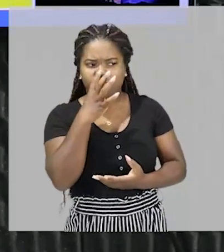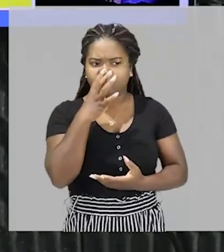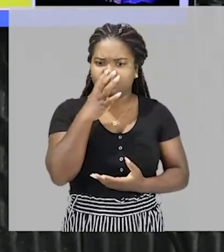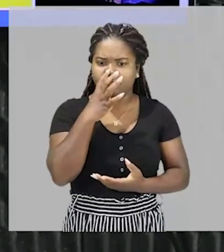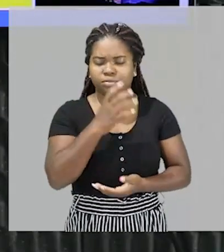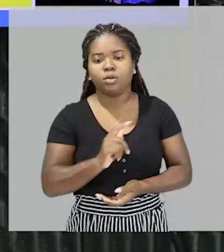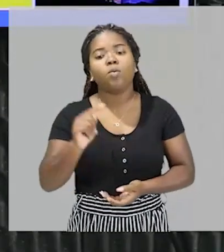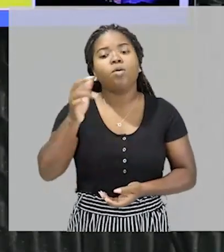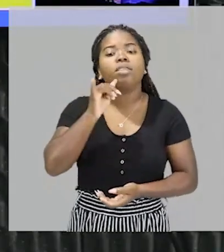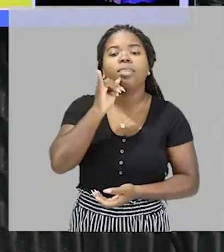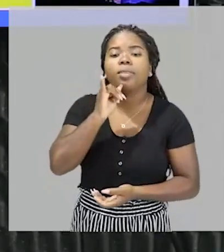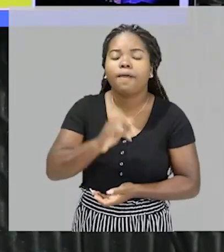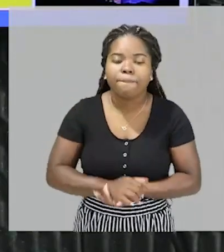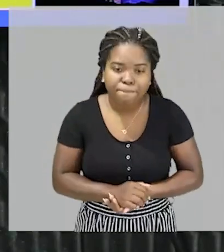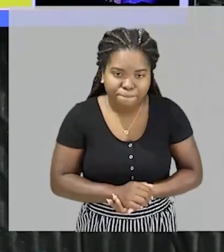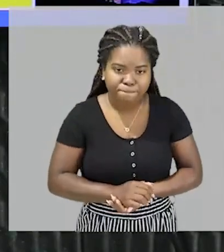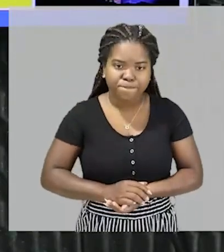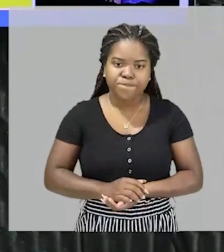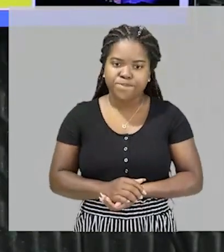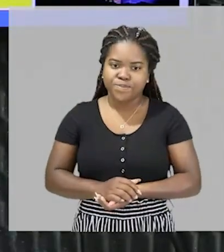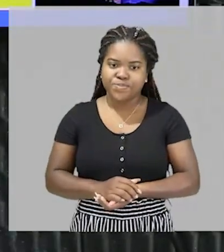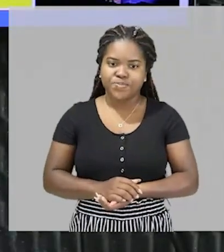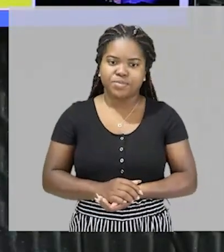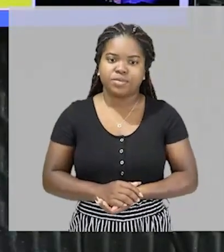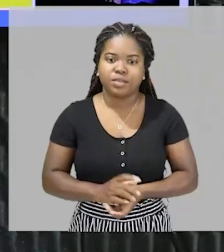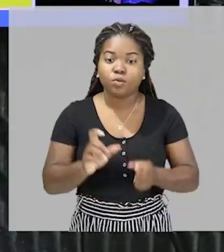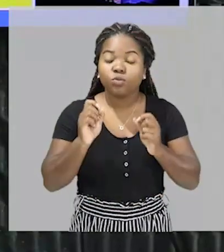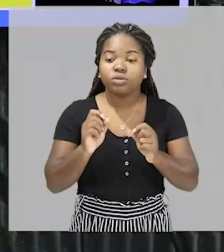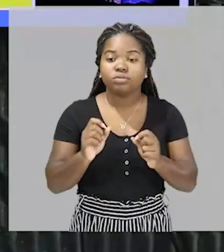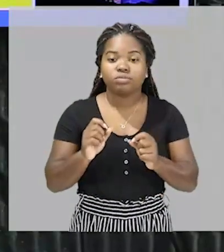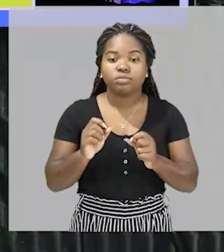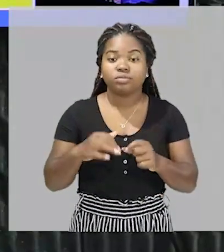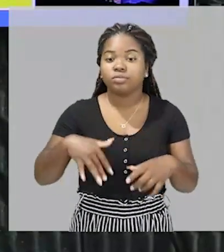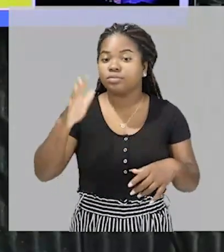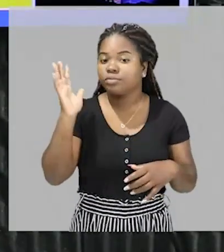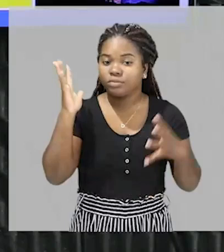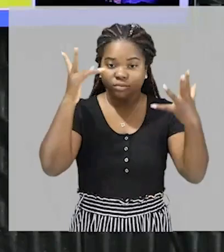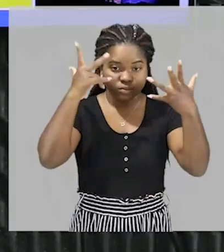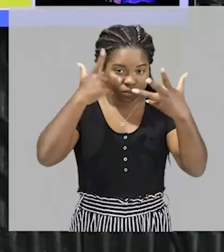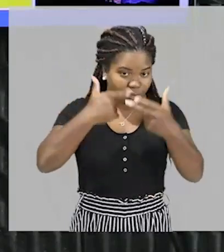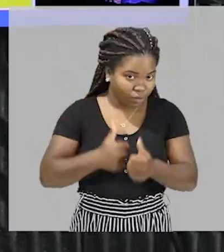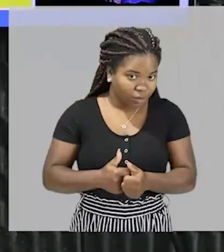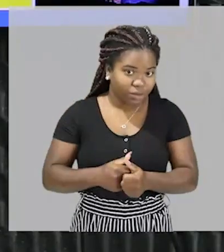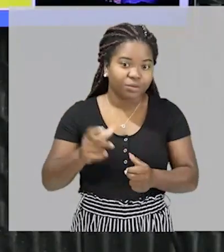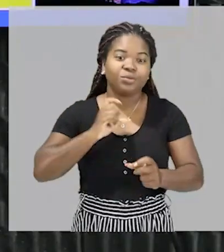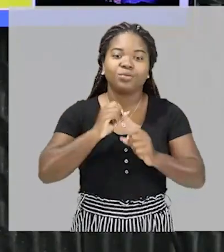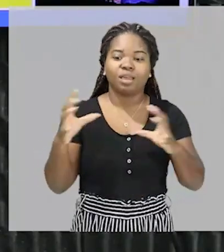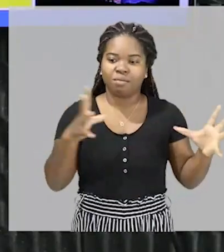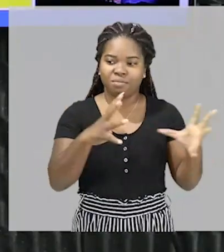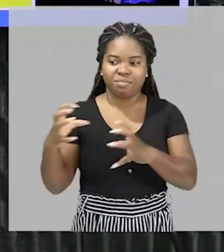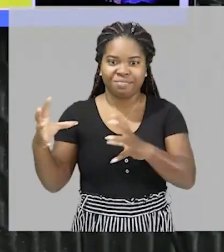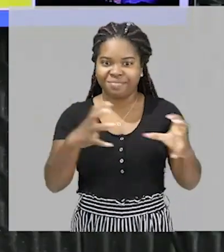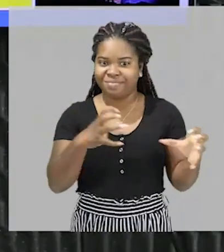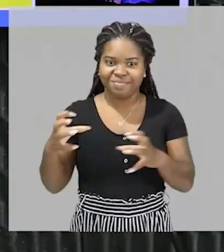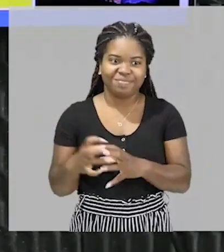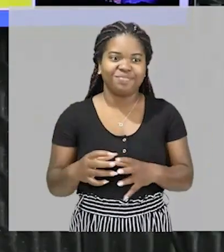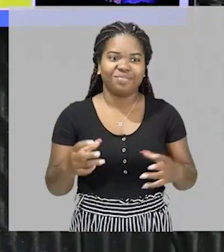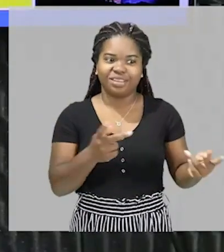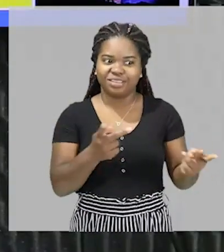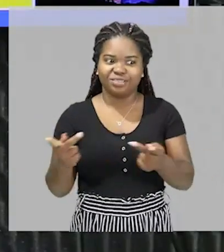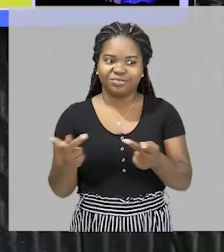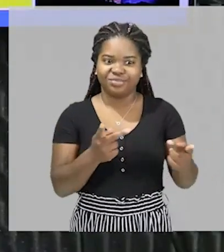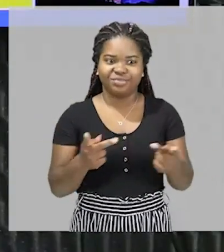Vamos fazer outro exemplo? O que é a coisa mais maravilhosa do mundo do que briga de vizinho em subúrbio? Ah,